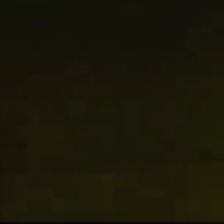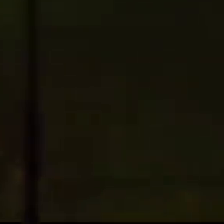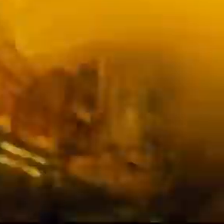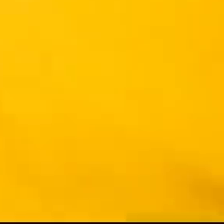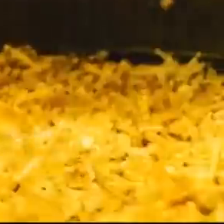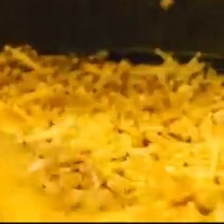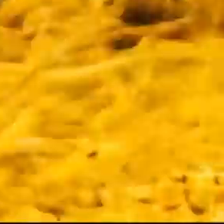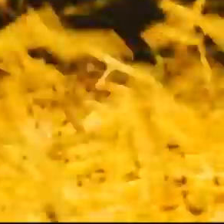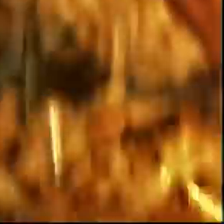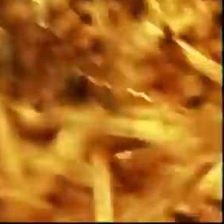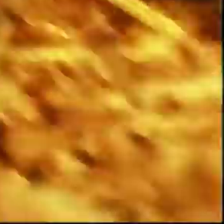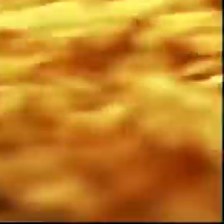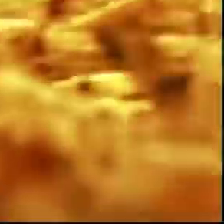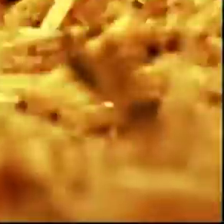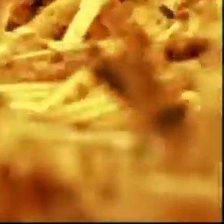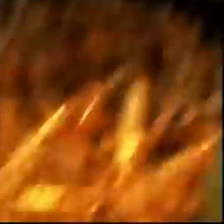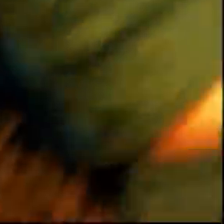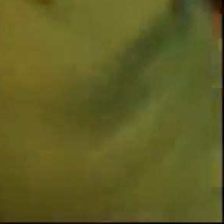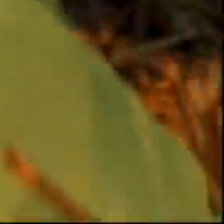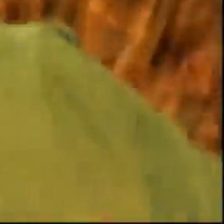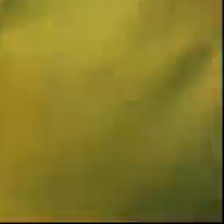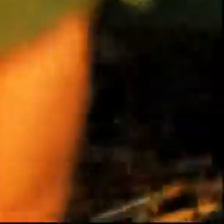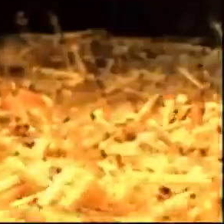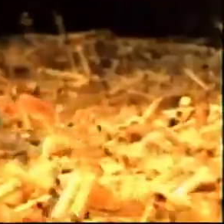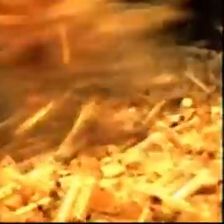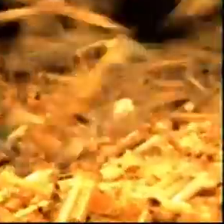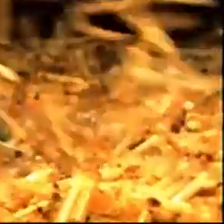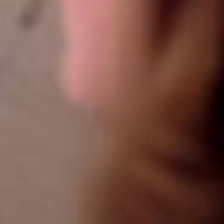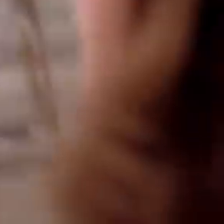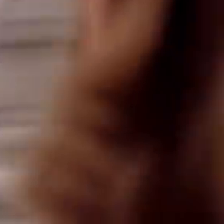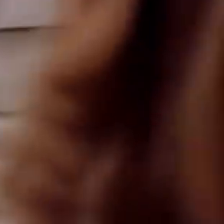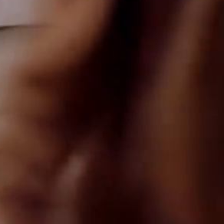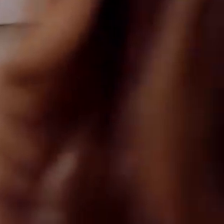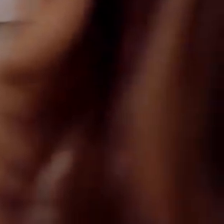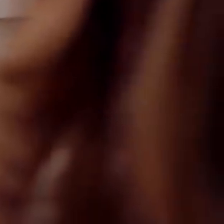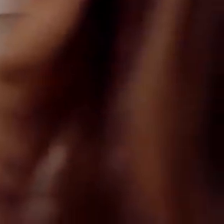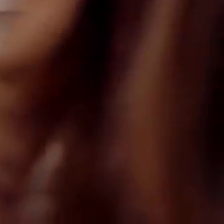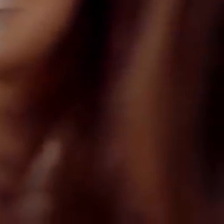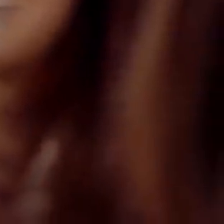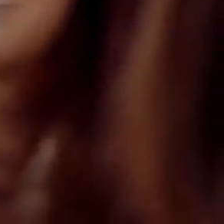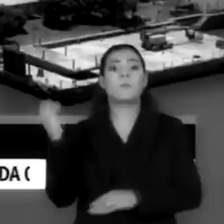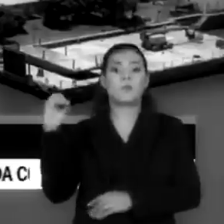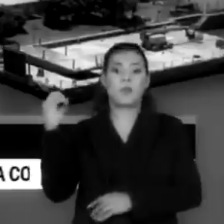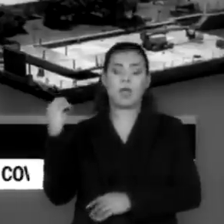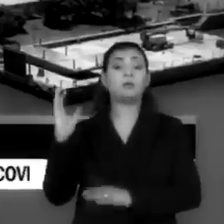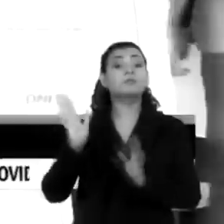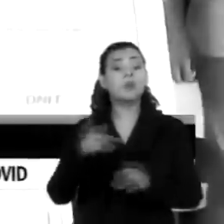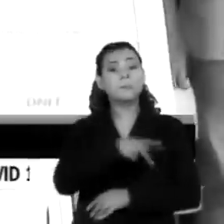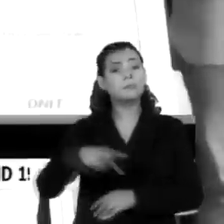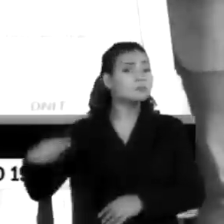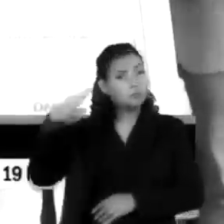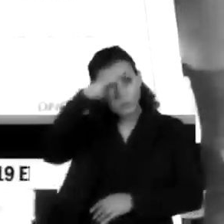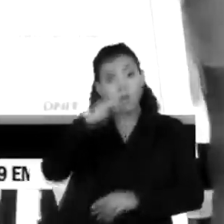e e na culpado a fita o